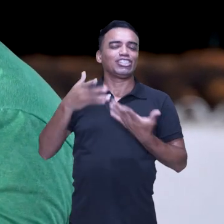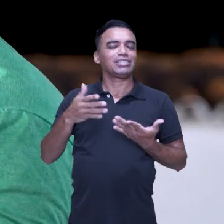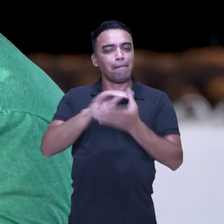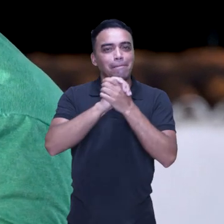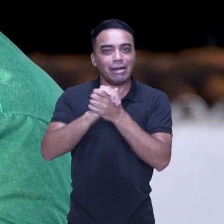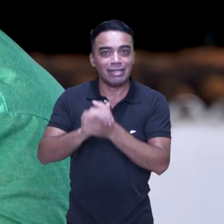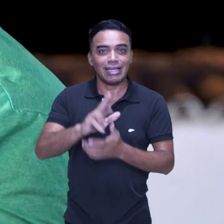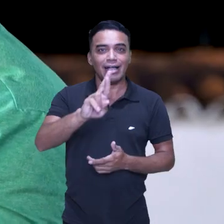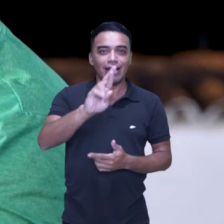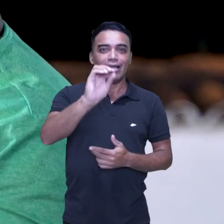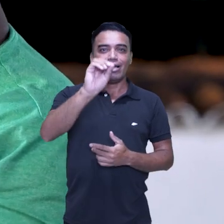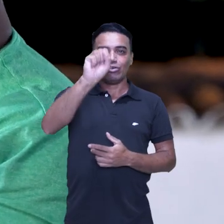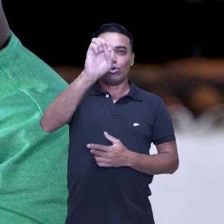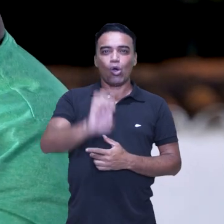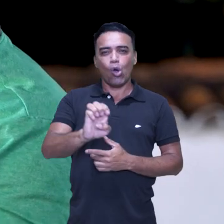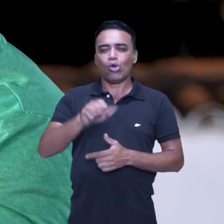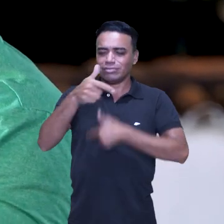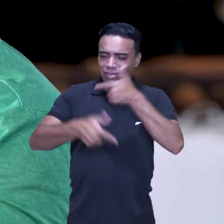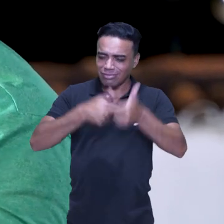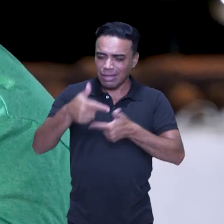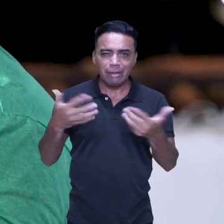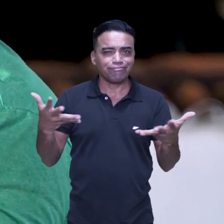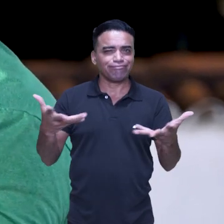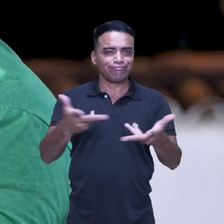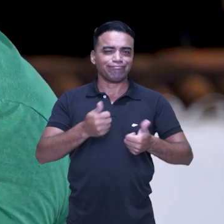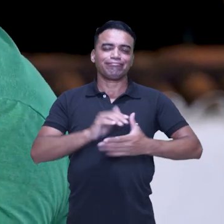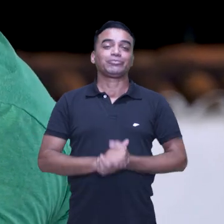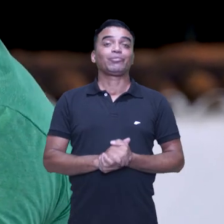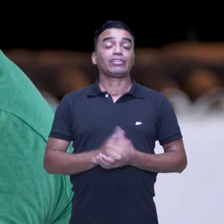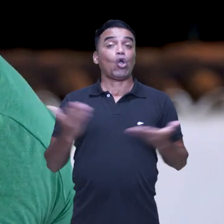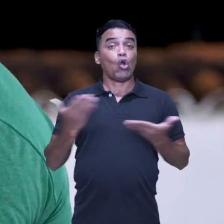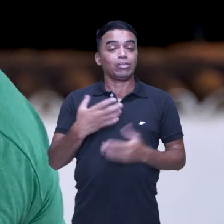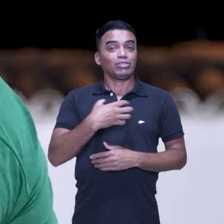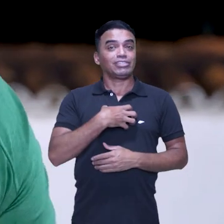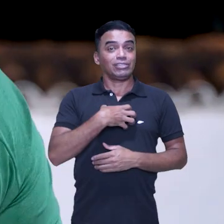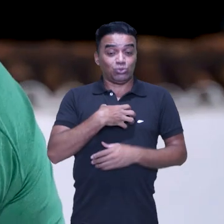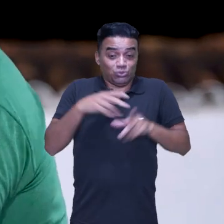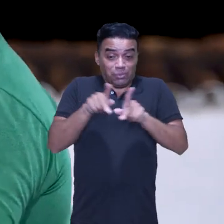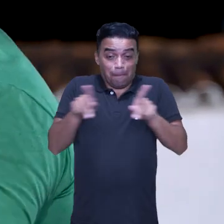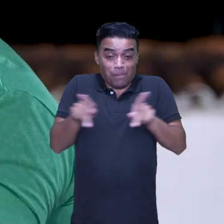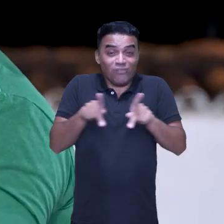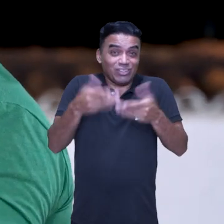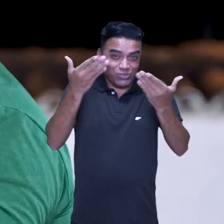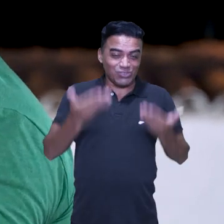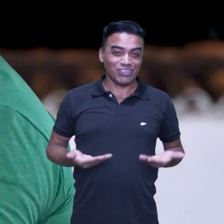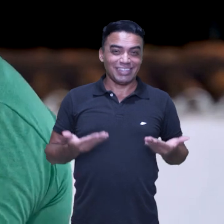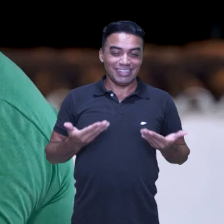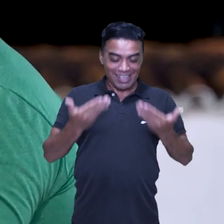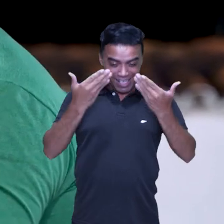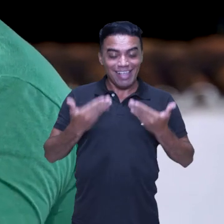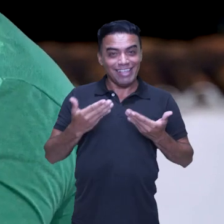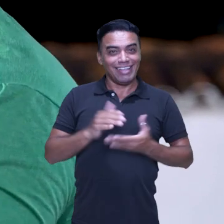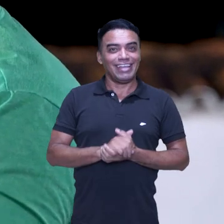Parabenizar a Rose, né? Pelo seu trabalho. E assim, hoje eu me sinto um professor, né, gente? Eu